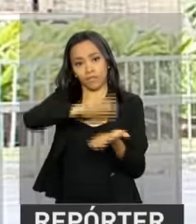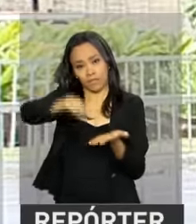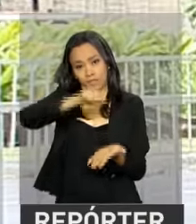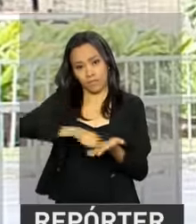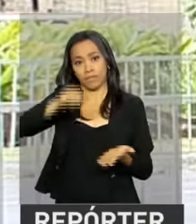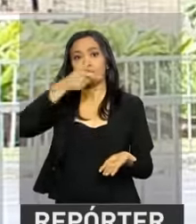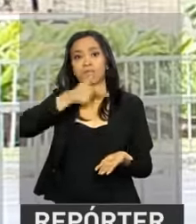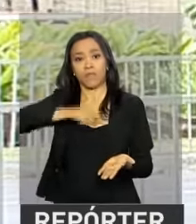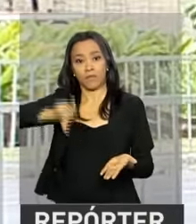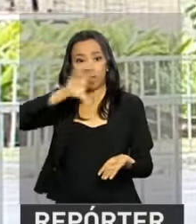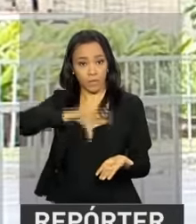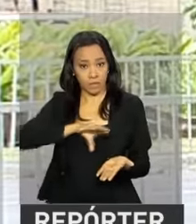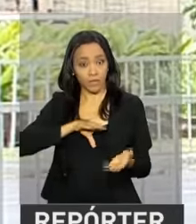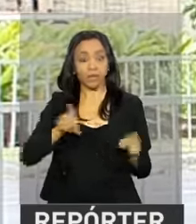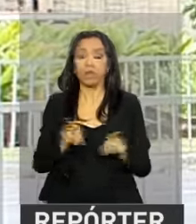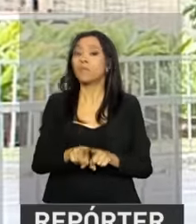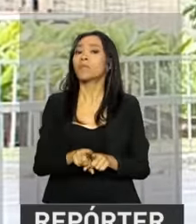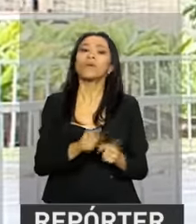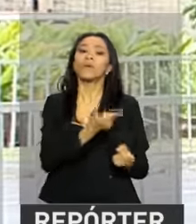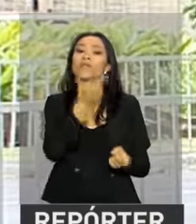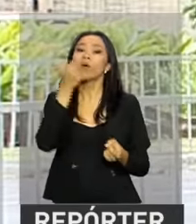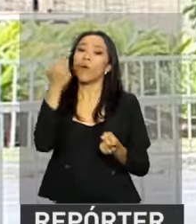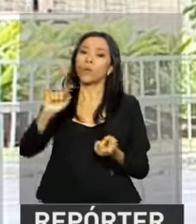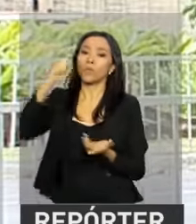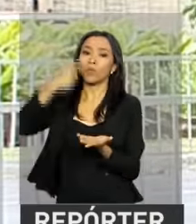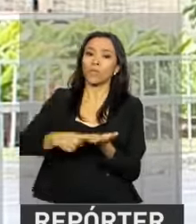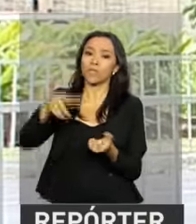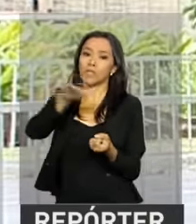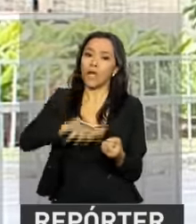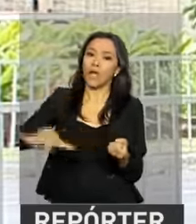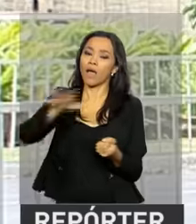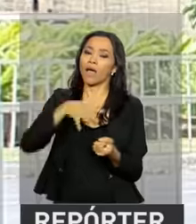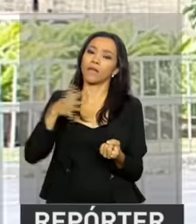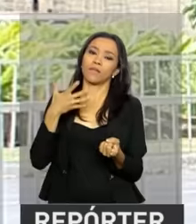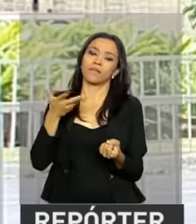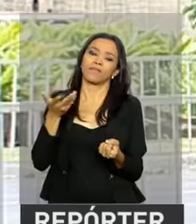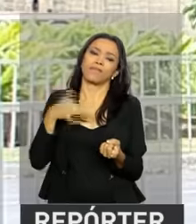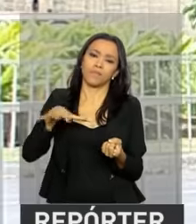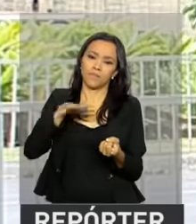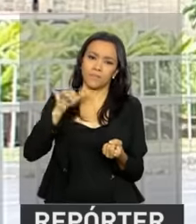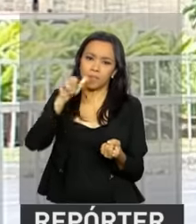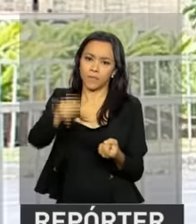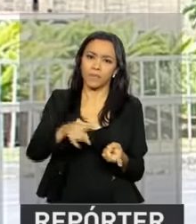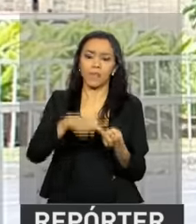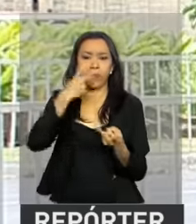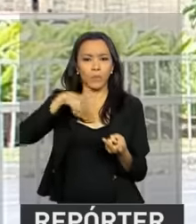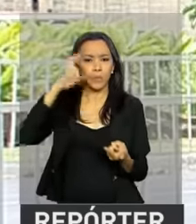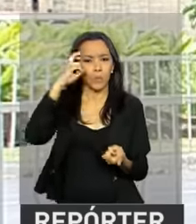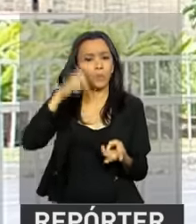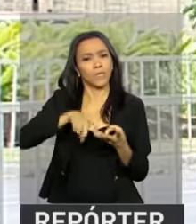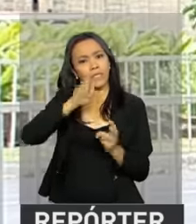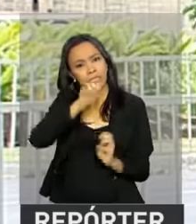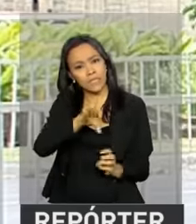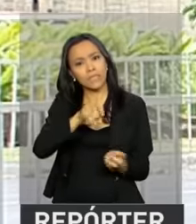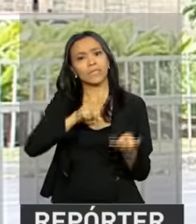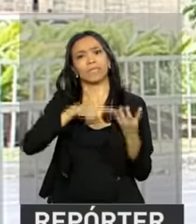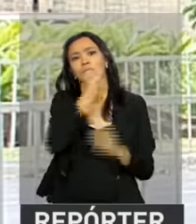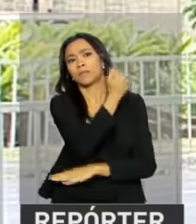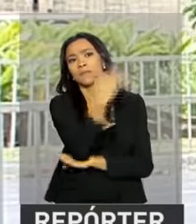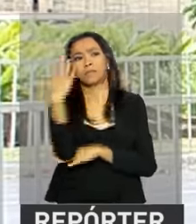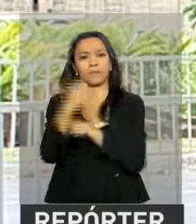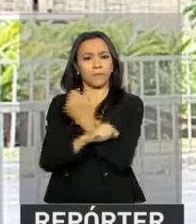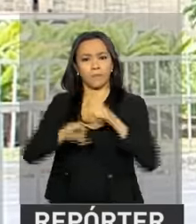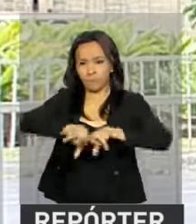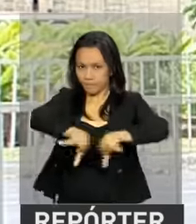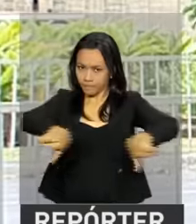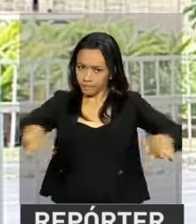foi feito o acordo na área de Aviação Civil projetos na área da saúde cultura educação e meio ambiente